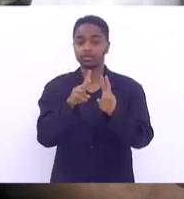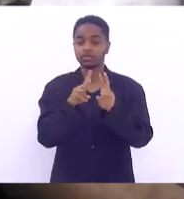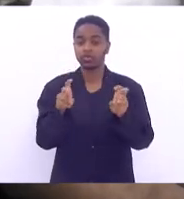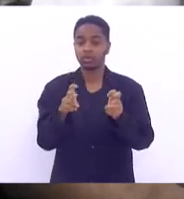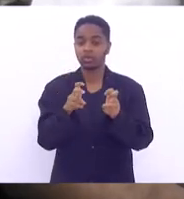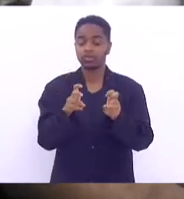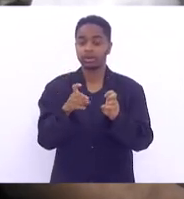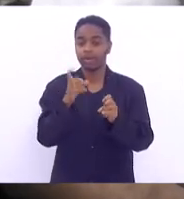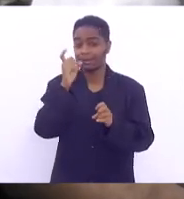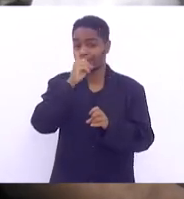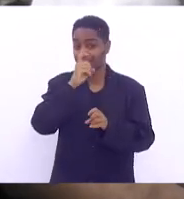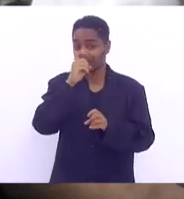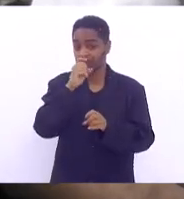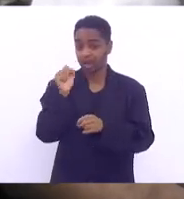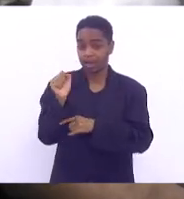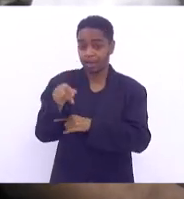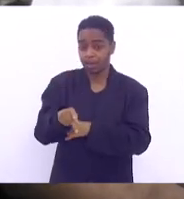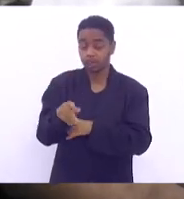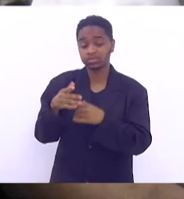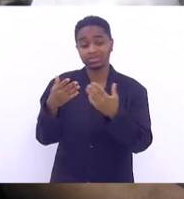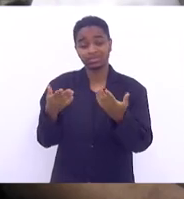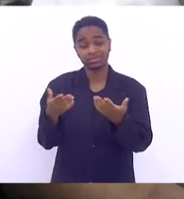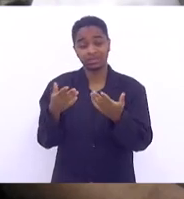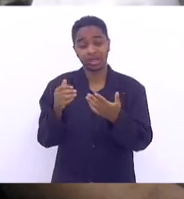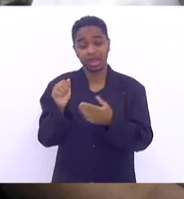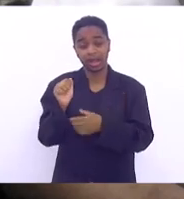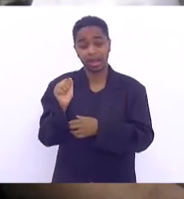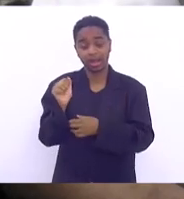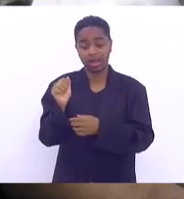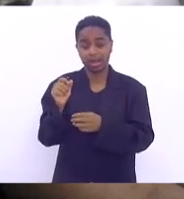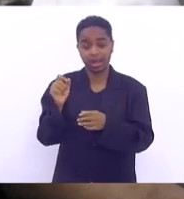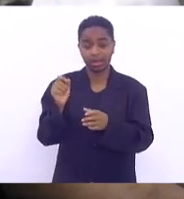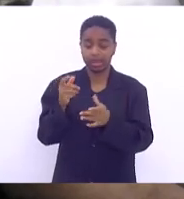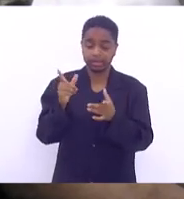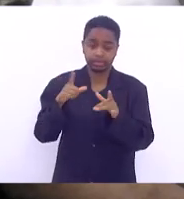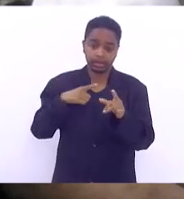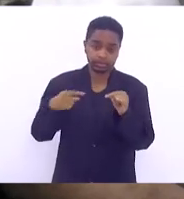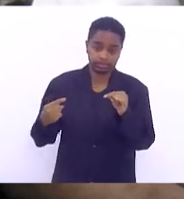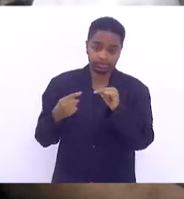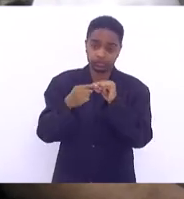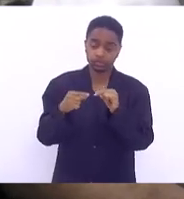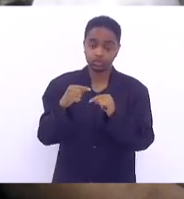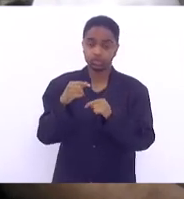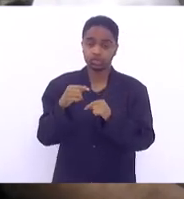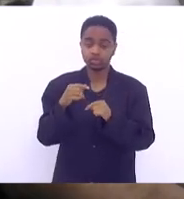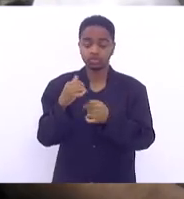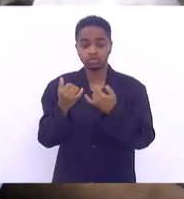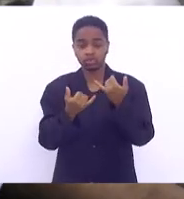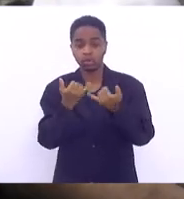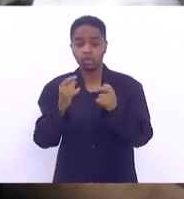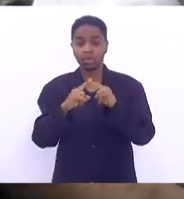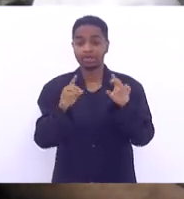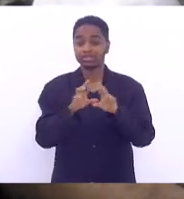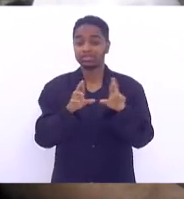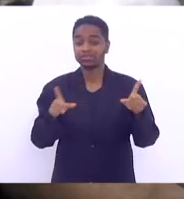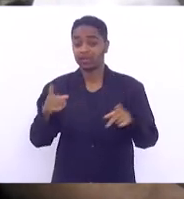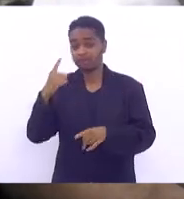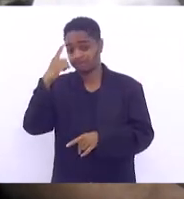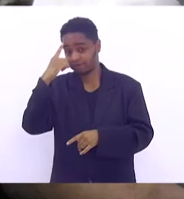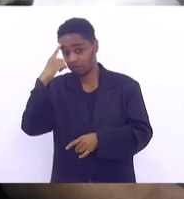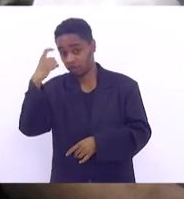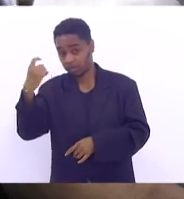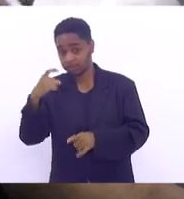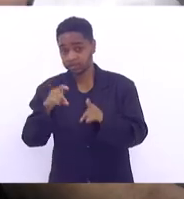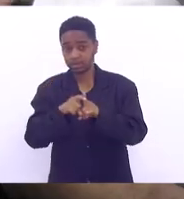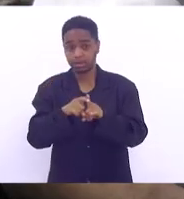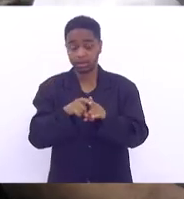o objeto é, embora diga respeito a jogos, etc., é diferente violência e fraude em